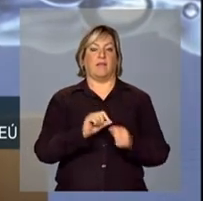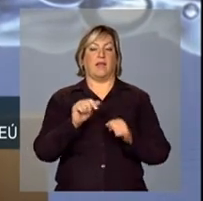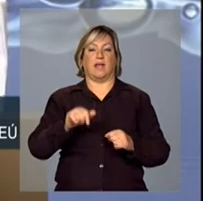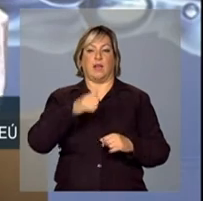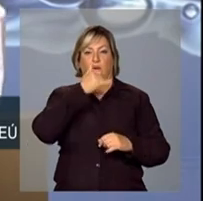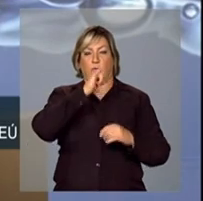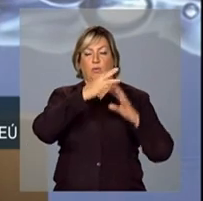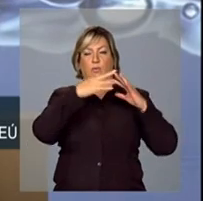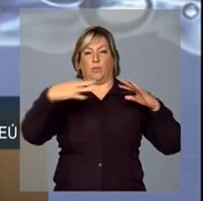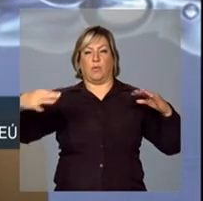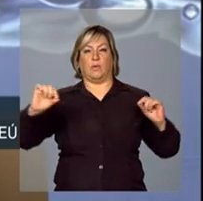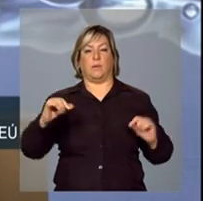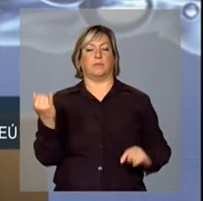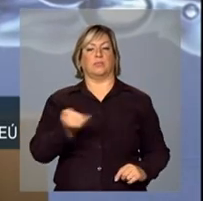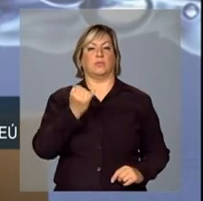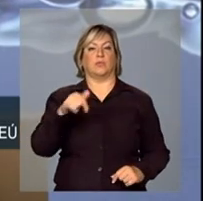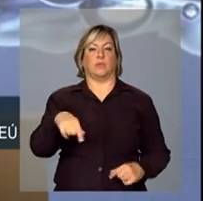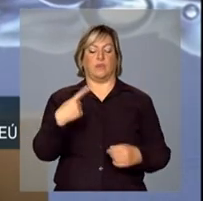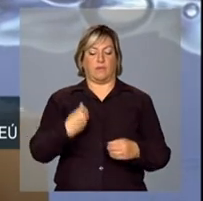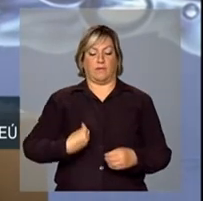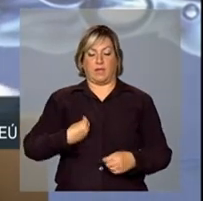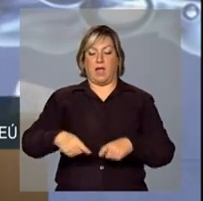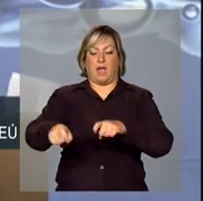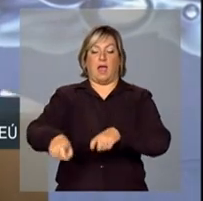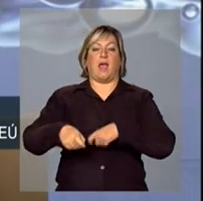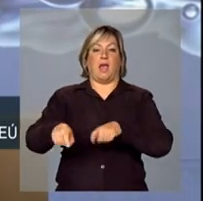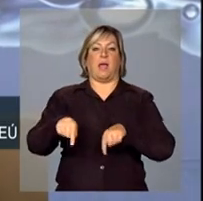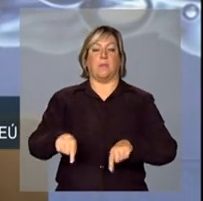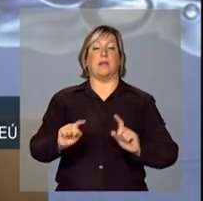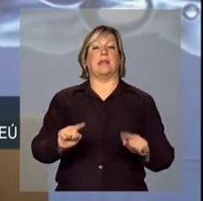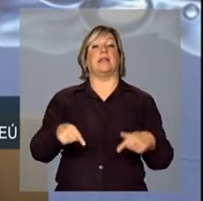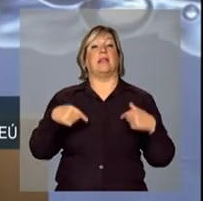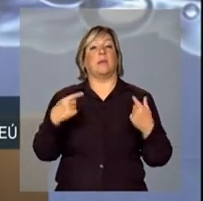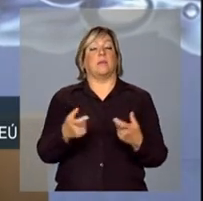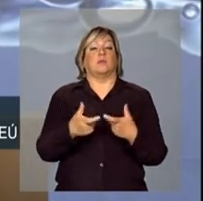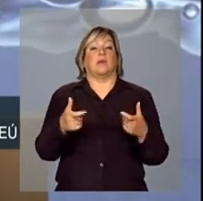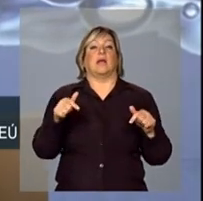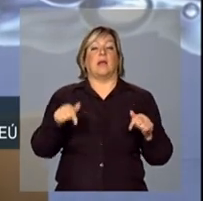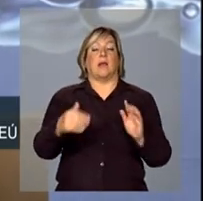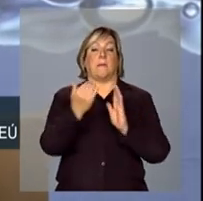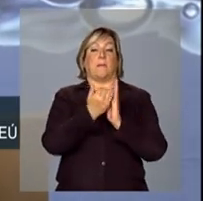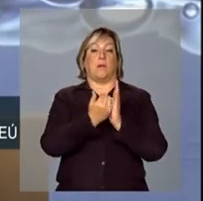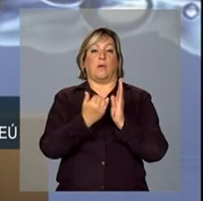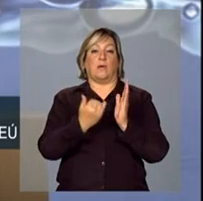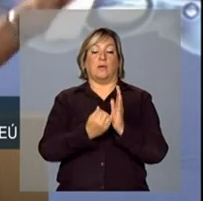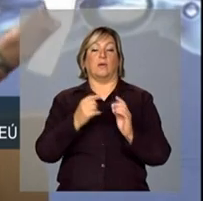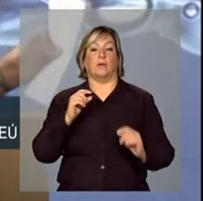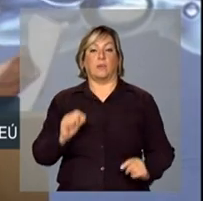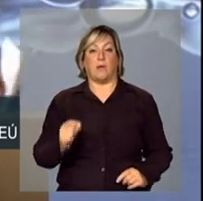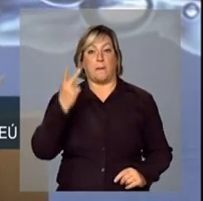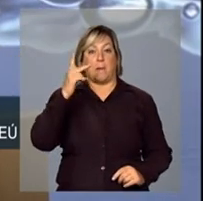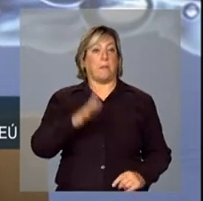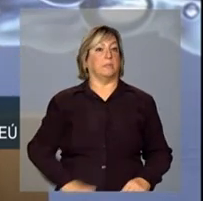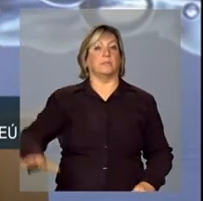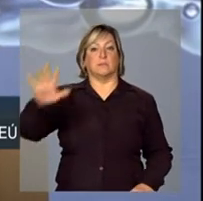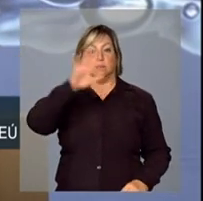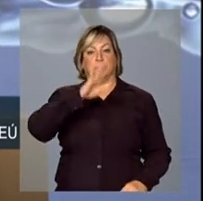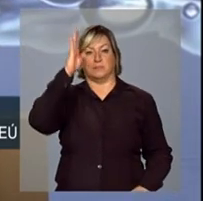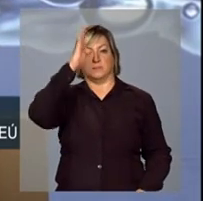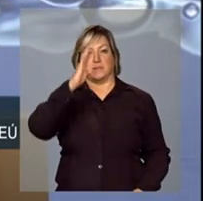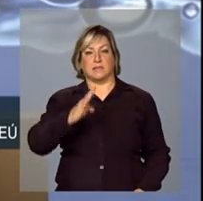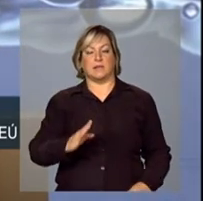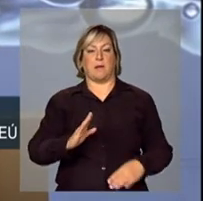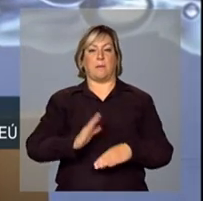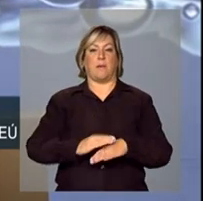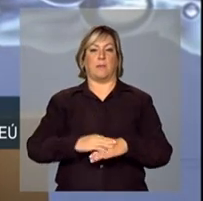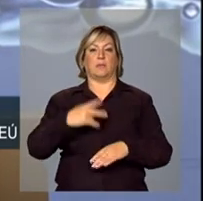tão importante para a vida do campo, que depois quis o destino que esse programa fosse para o Brasil, pelas mãos